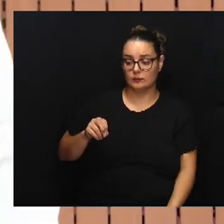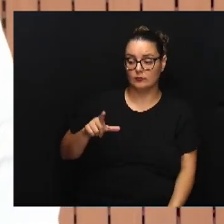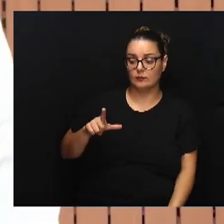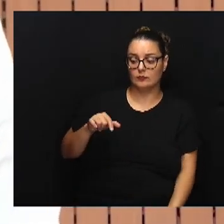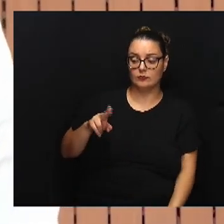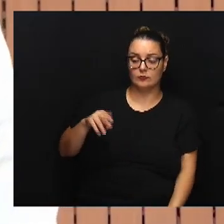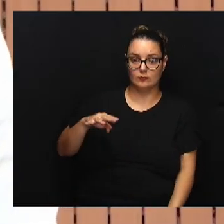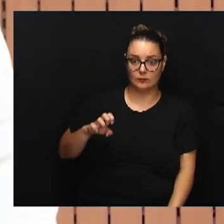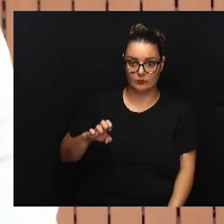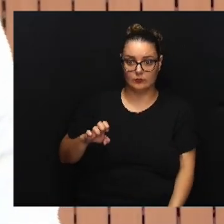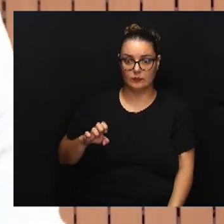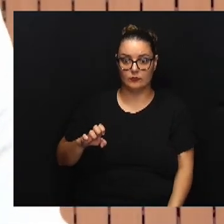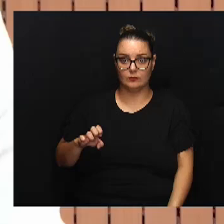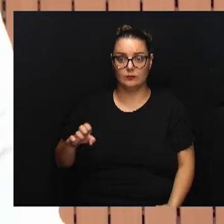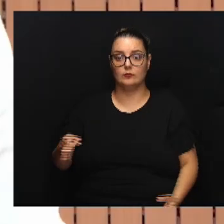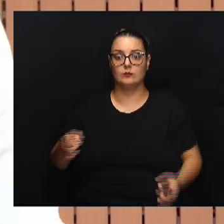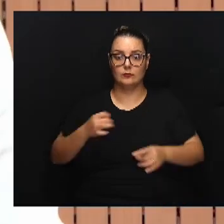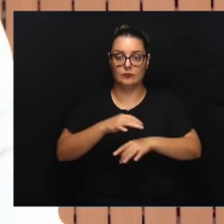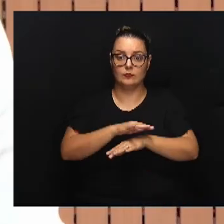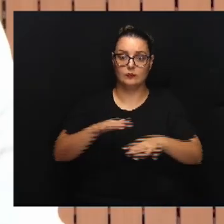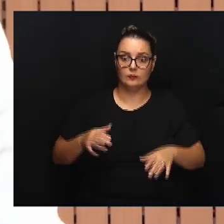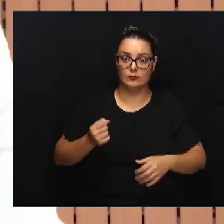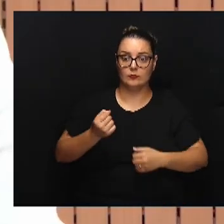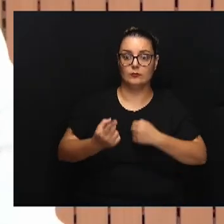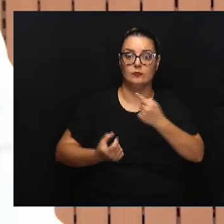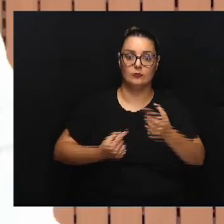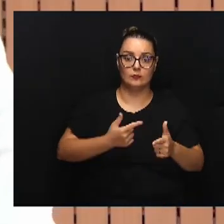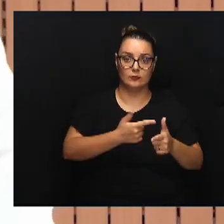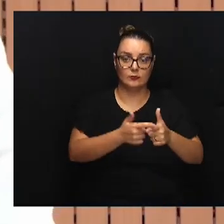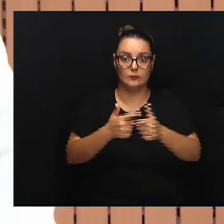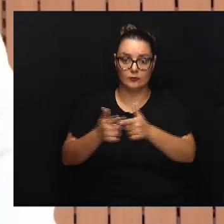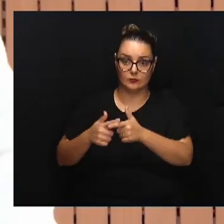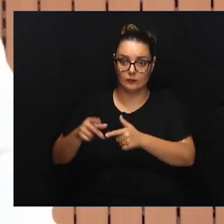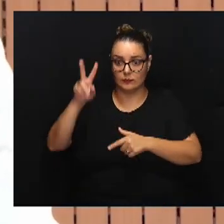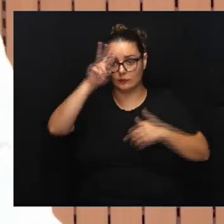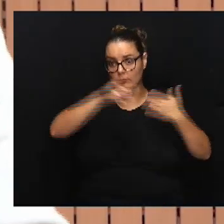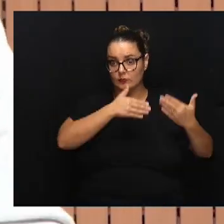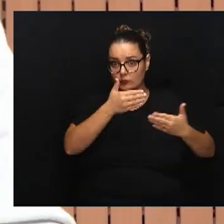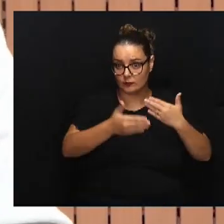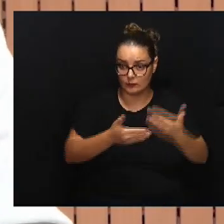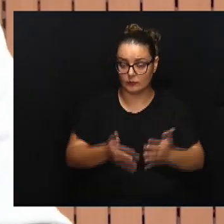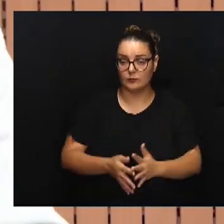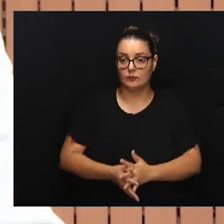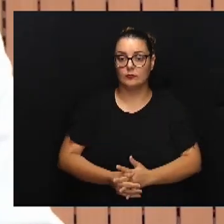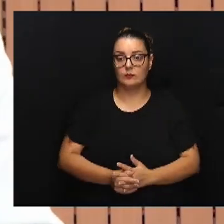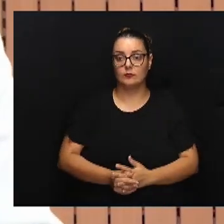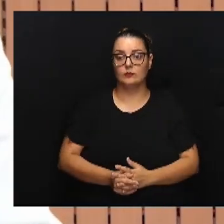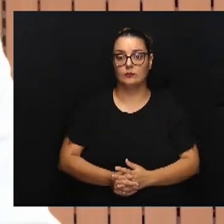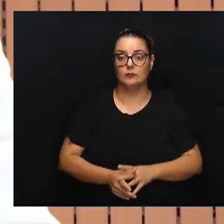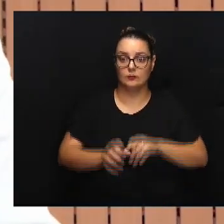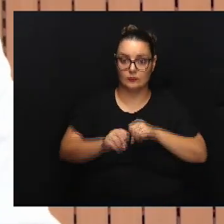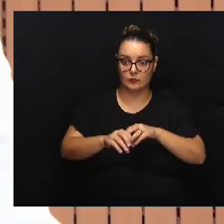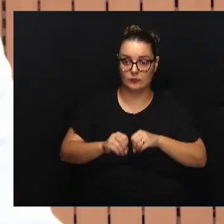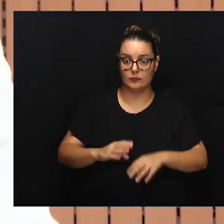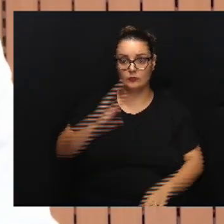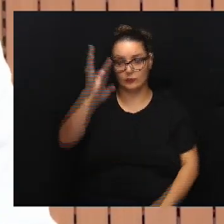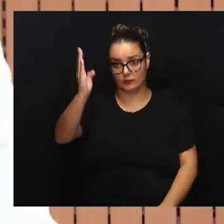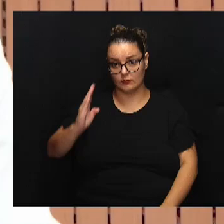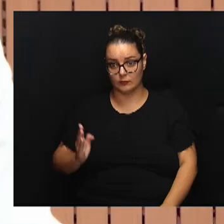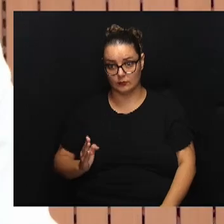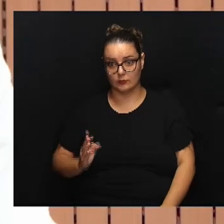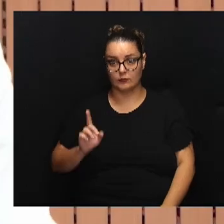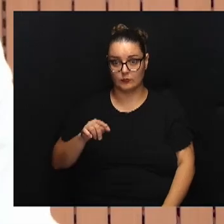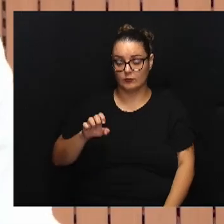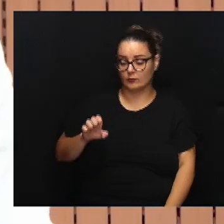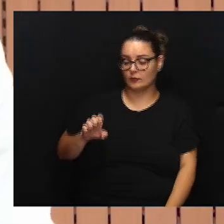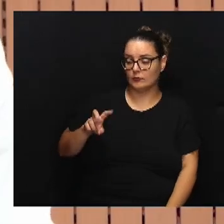para combater alguns problemas históricos, né, da educação brasileira, que é a evasão,